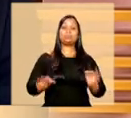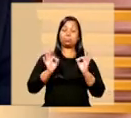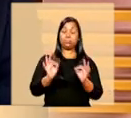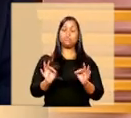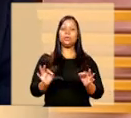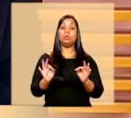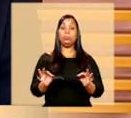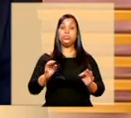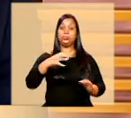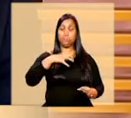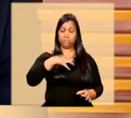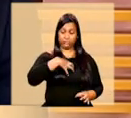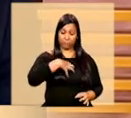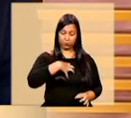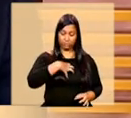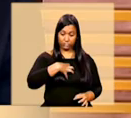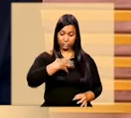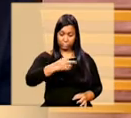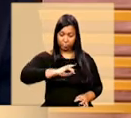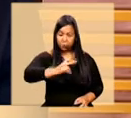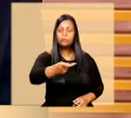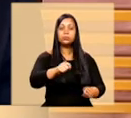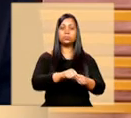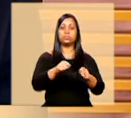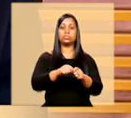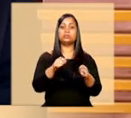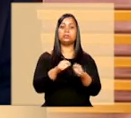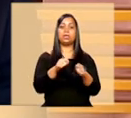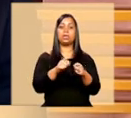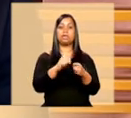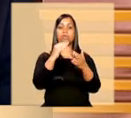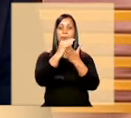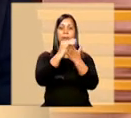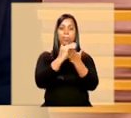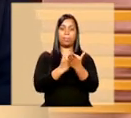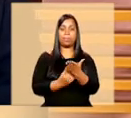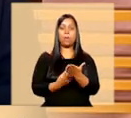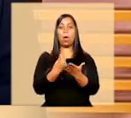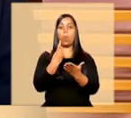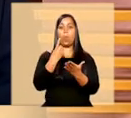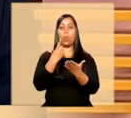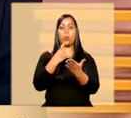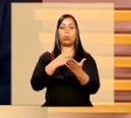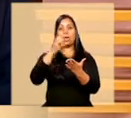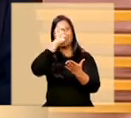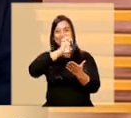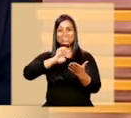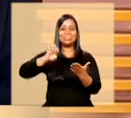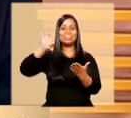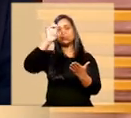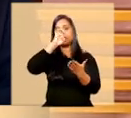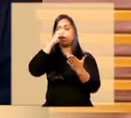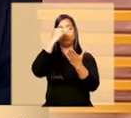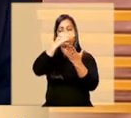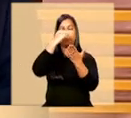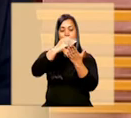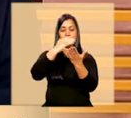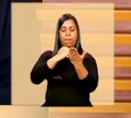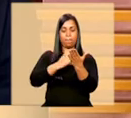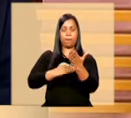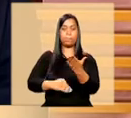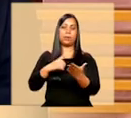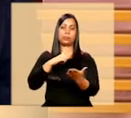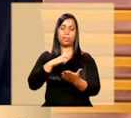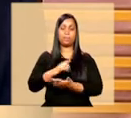poder realmente fazer um transplante, então ele vai ser cadastrado numa lista que é uma lista única do estado. Então cada estado tem sua